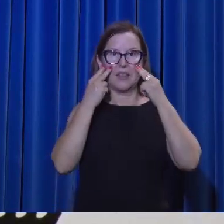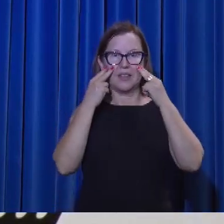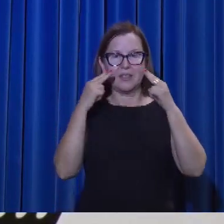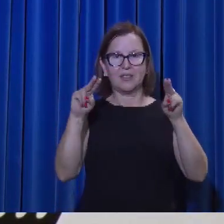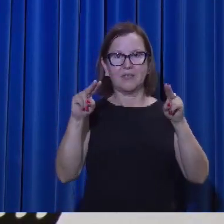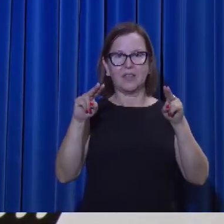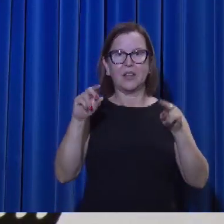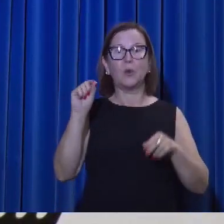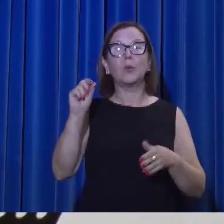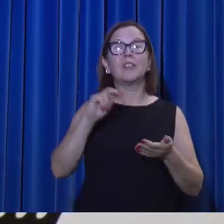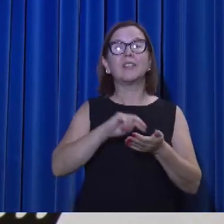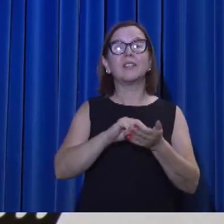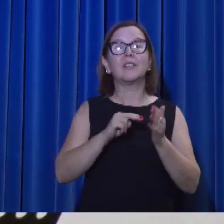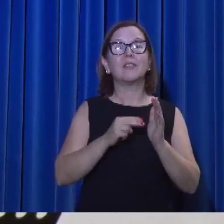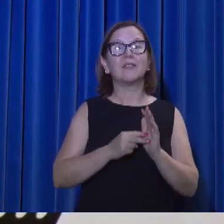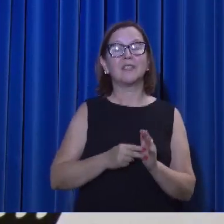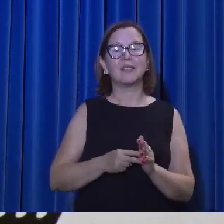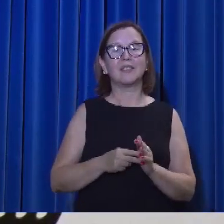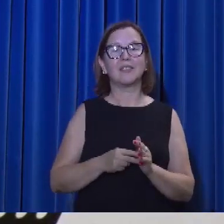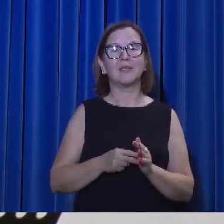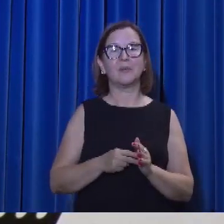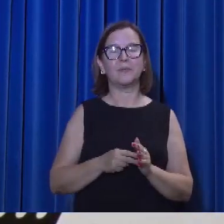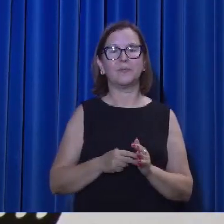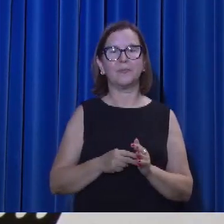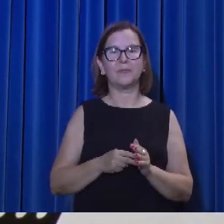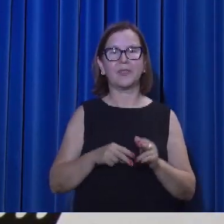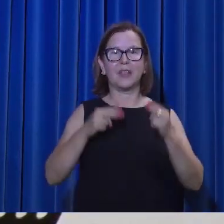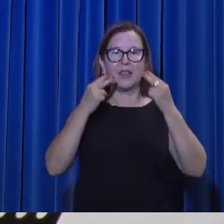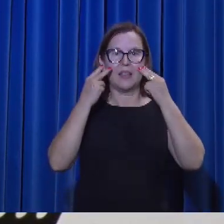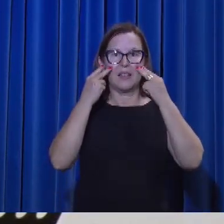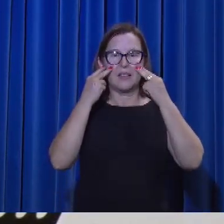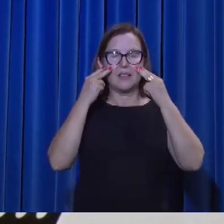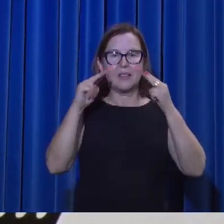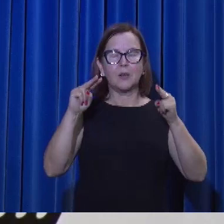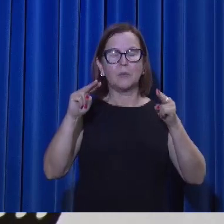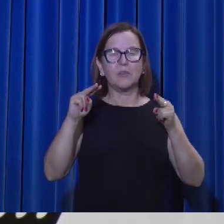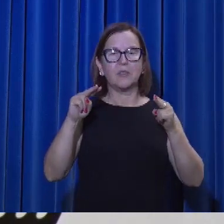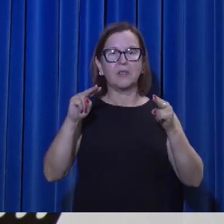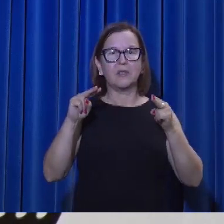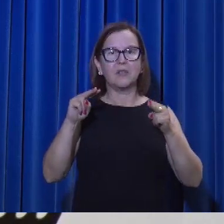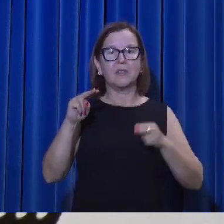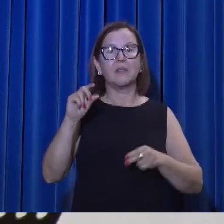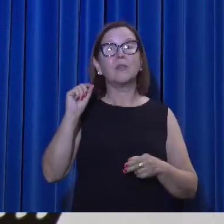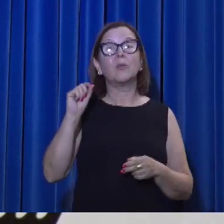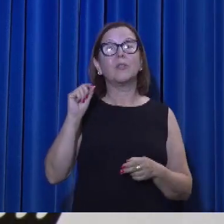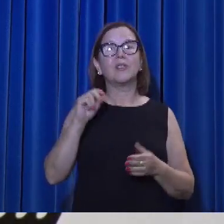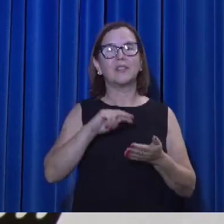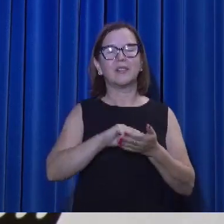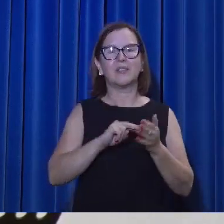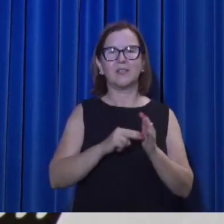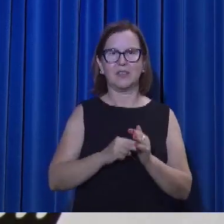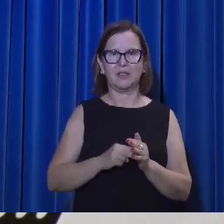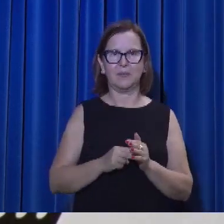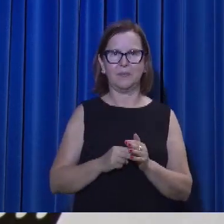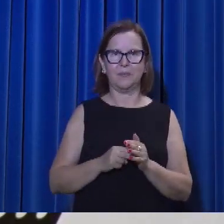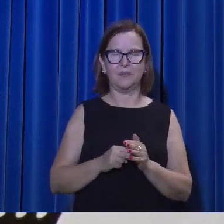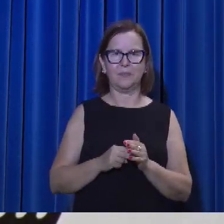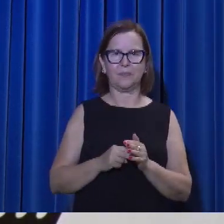Testificar. O que é testificar, meus irmãos? Testemunhar. O que é um testemunho? O que é um